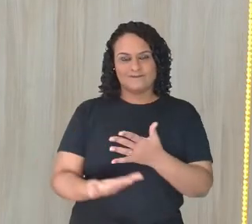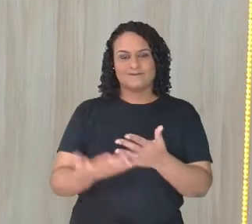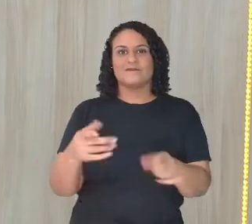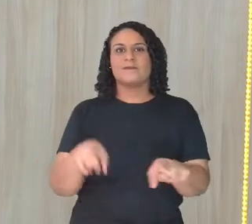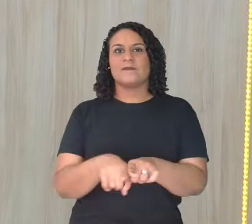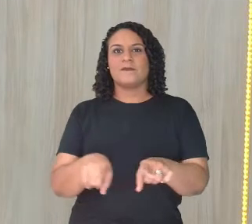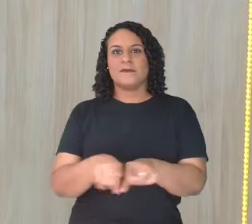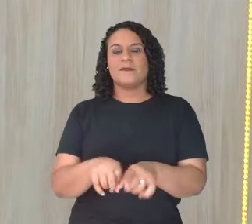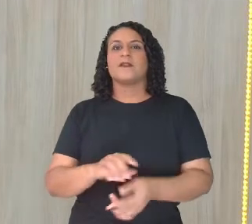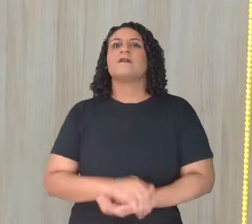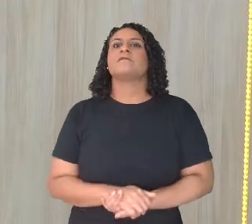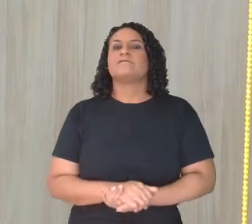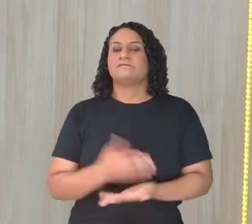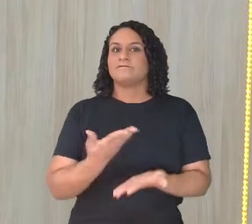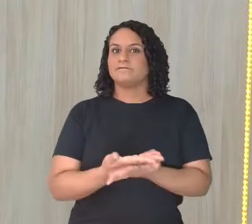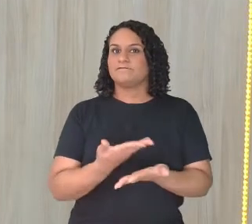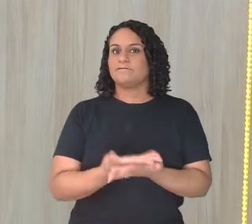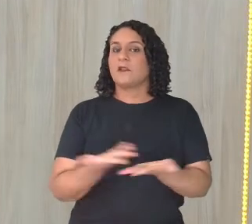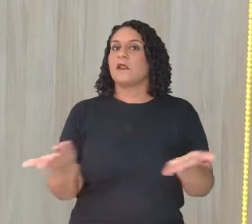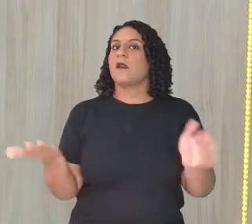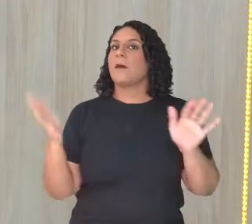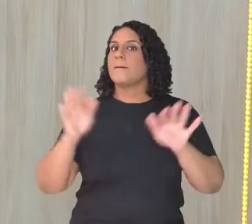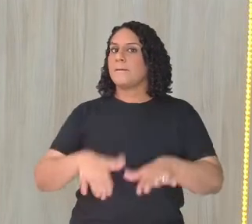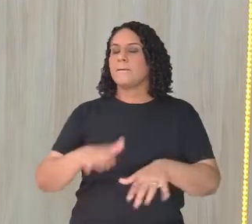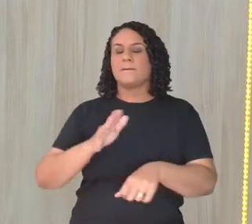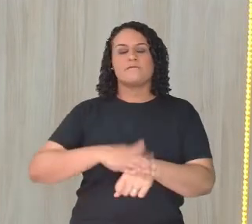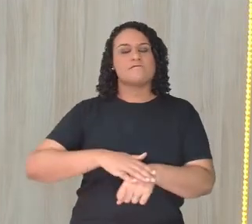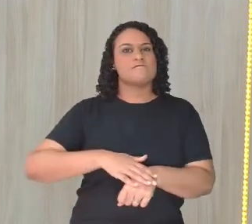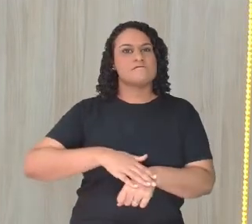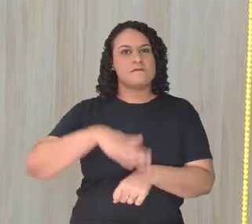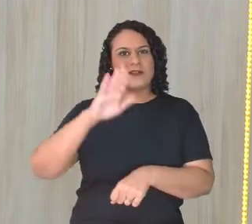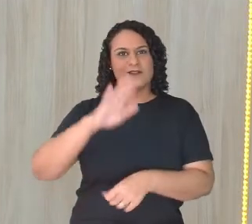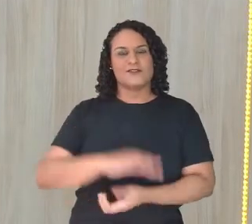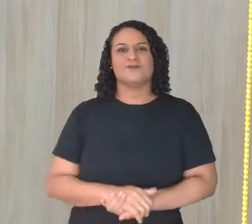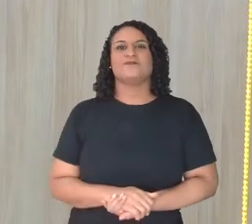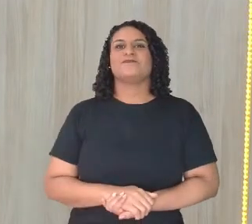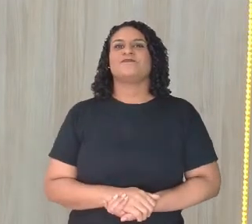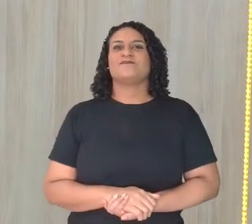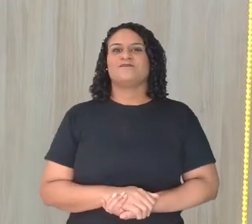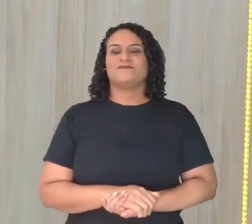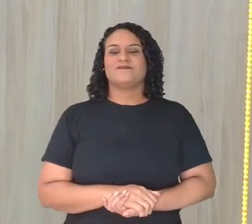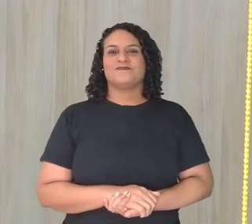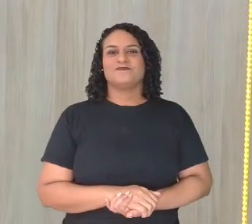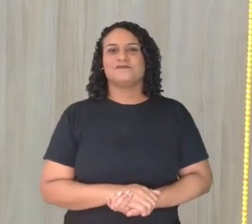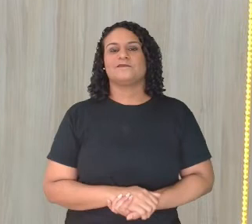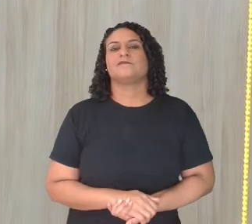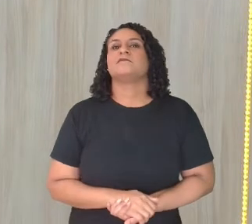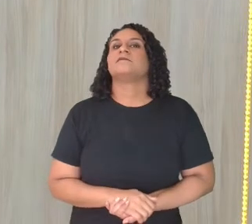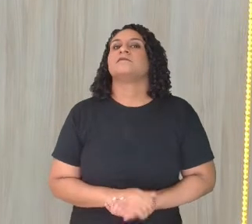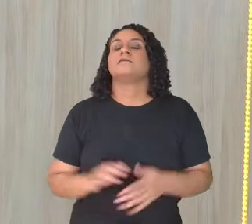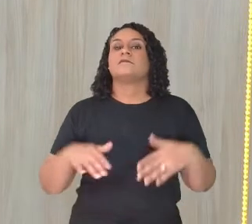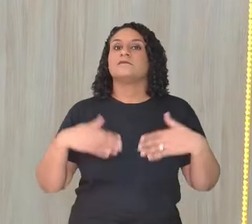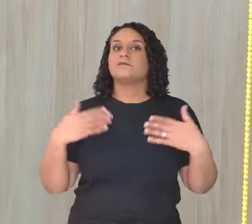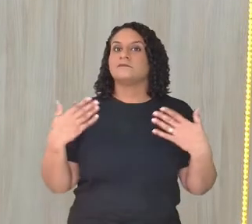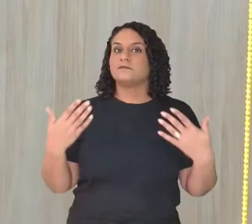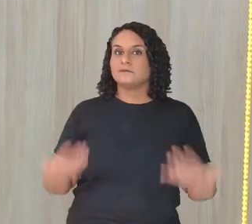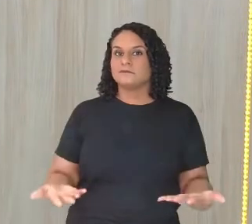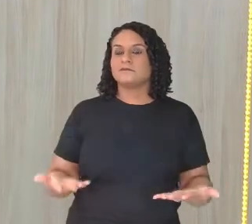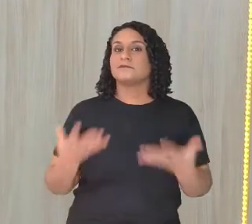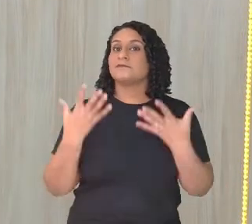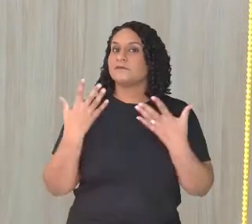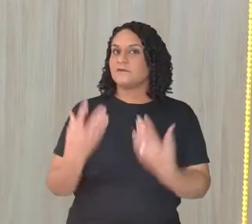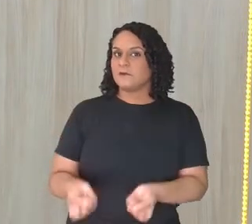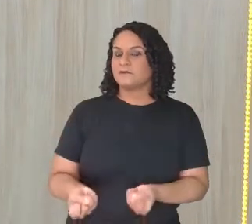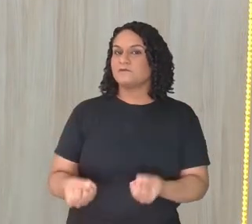Elaine, tornando a aula acessível a todos. Não é verdade? Olha aí. Então, vamos